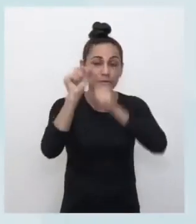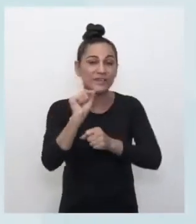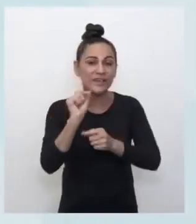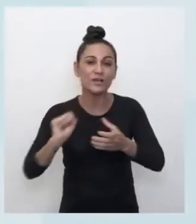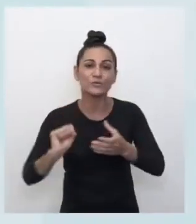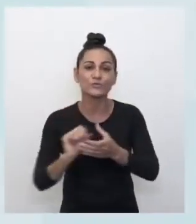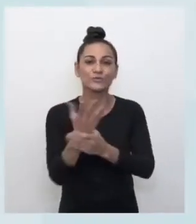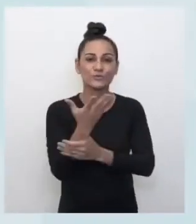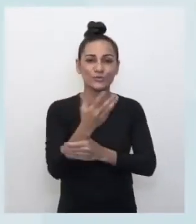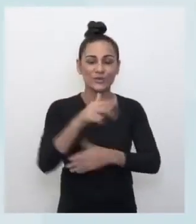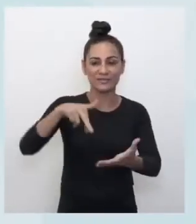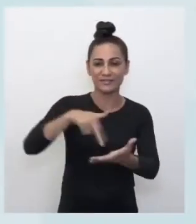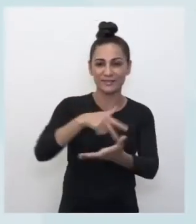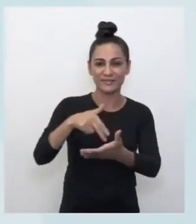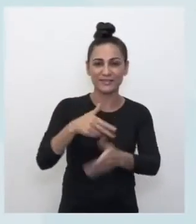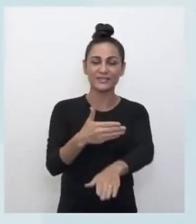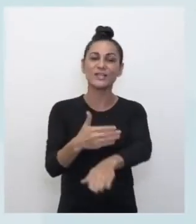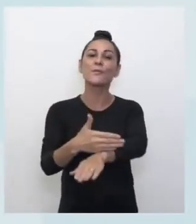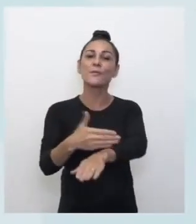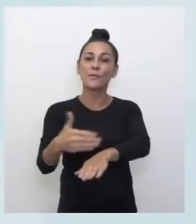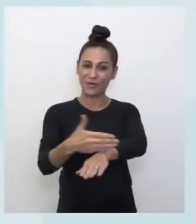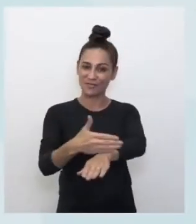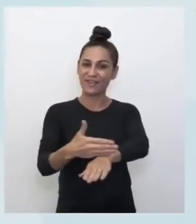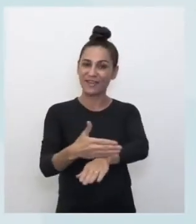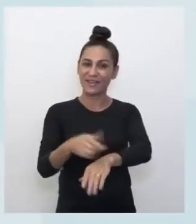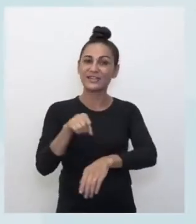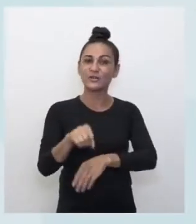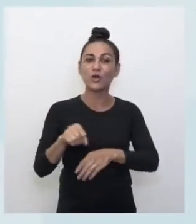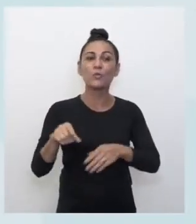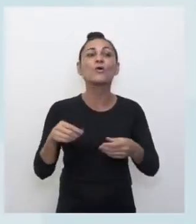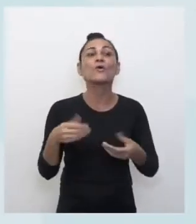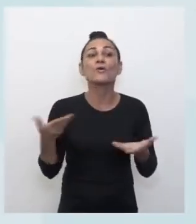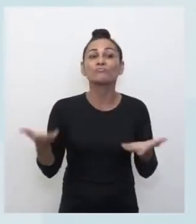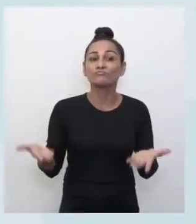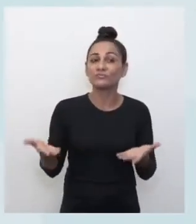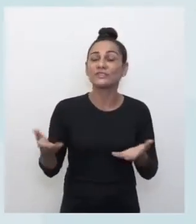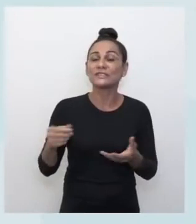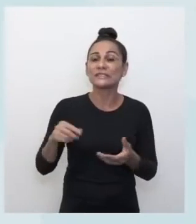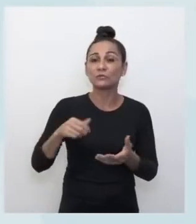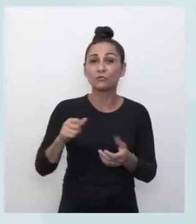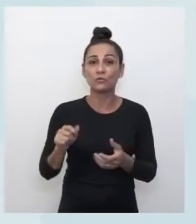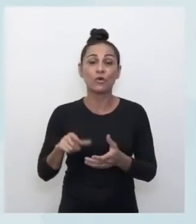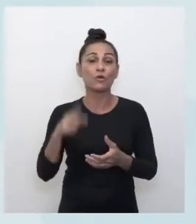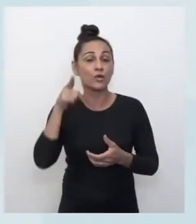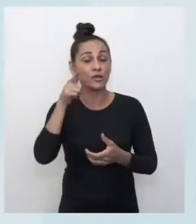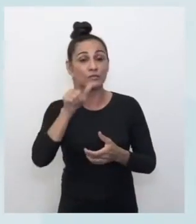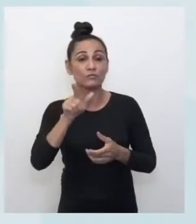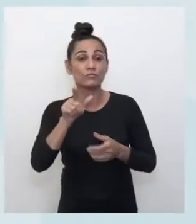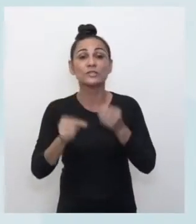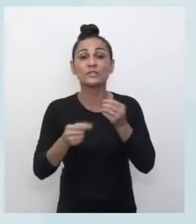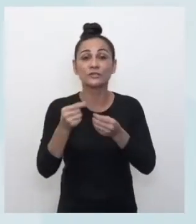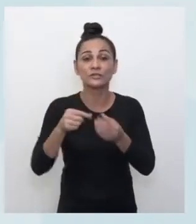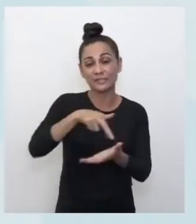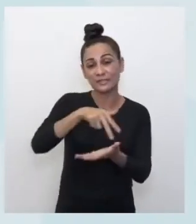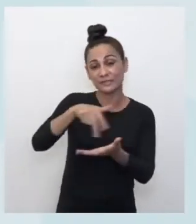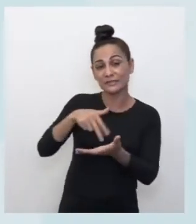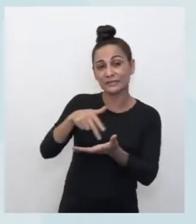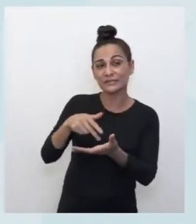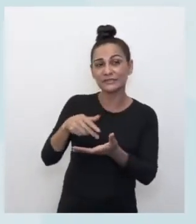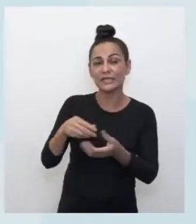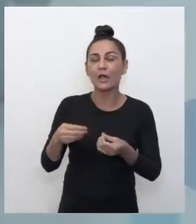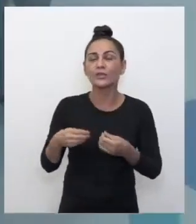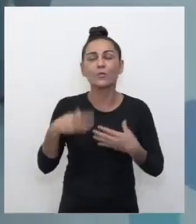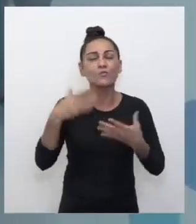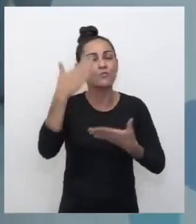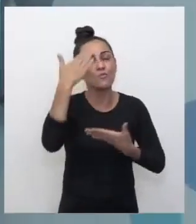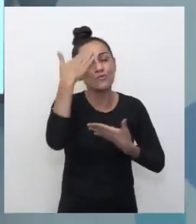dança moderna, sistema de notação em dança, funções sociais da dança, realismo, expressividade e vanguarda em dança. Olha, gente,